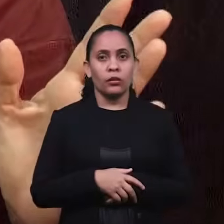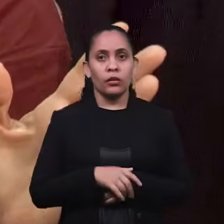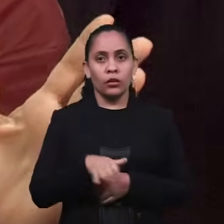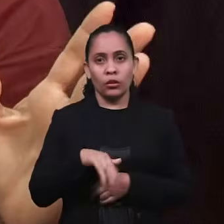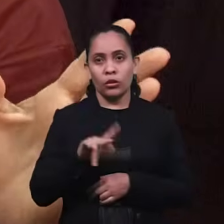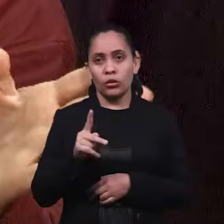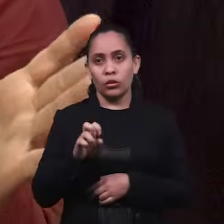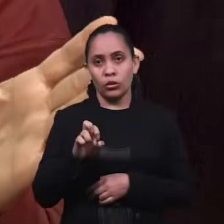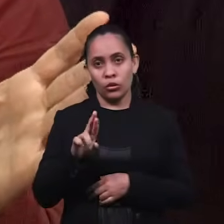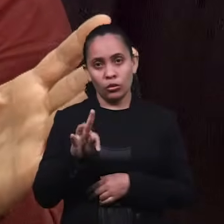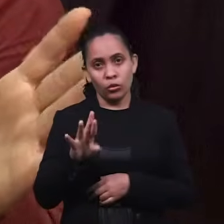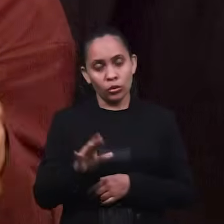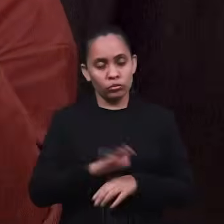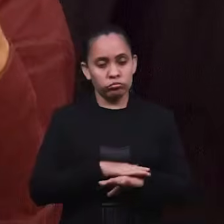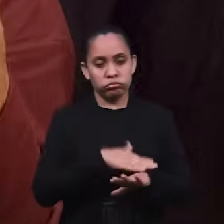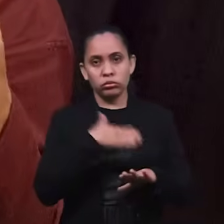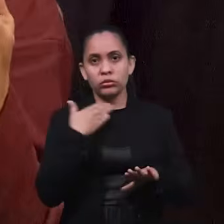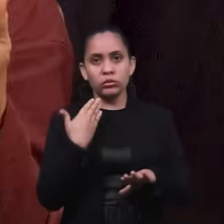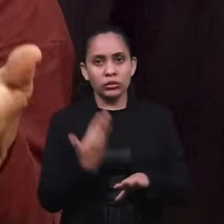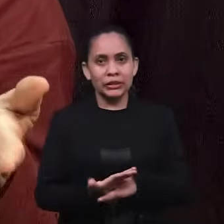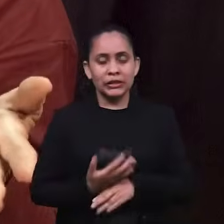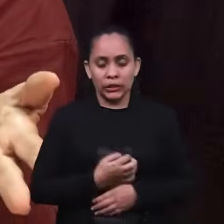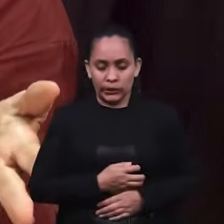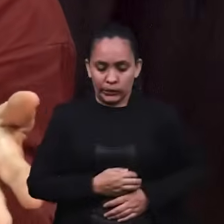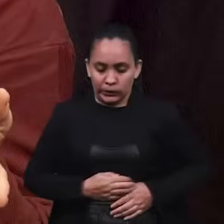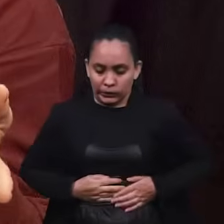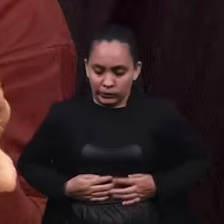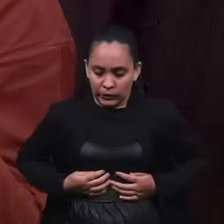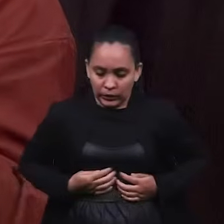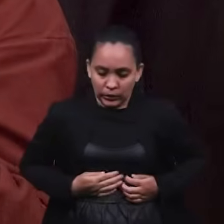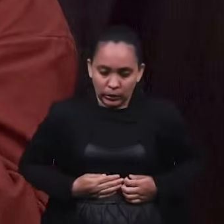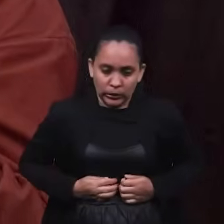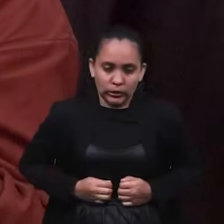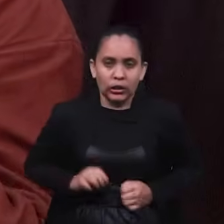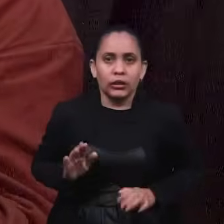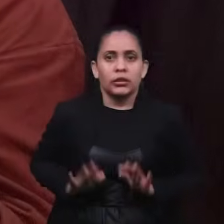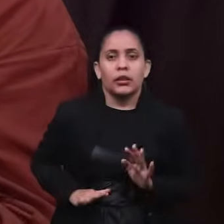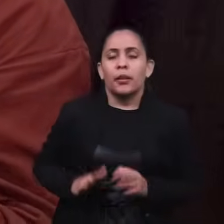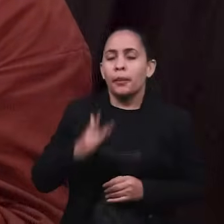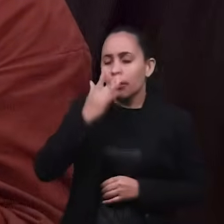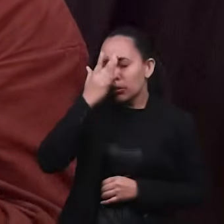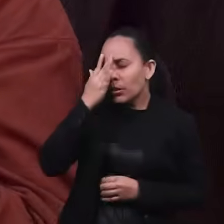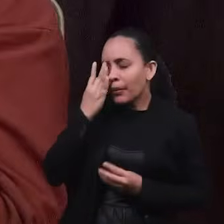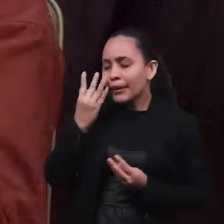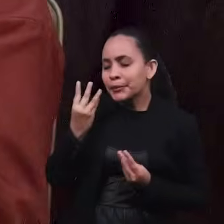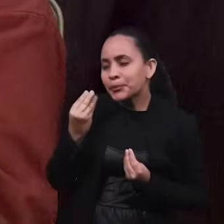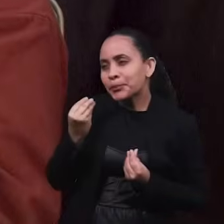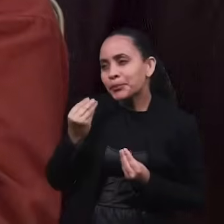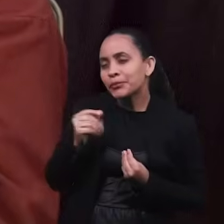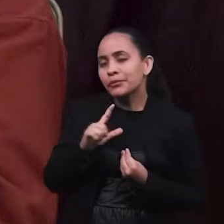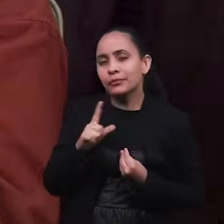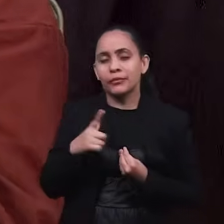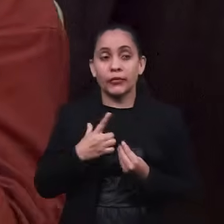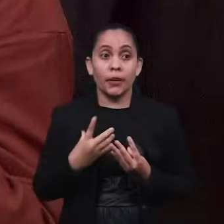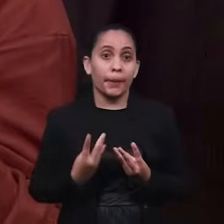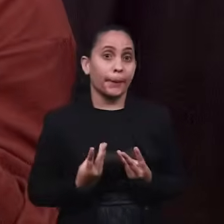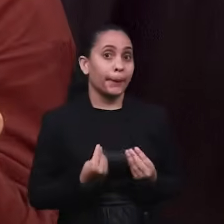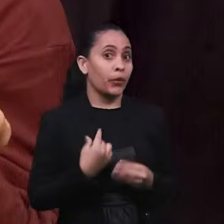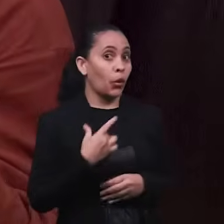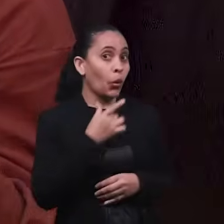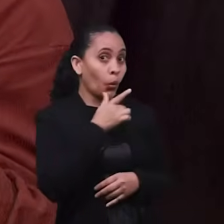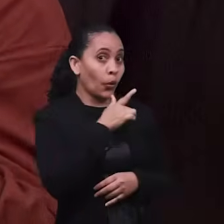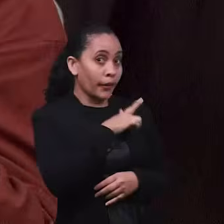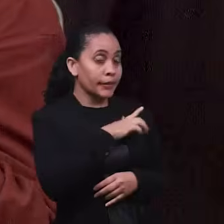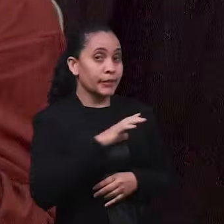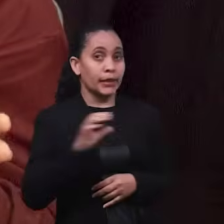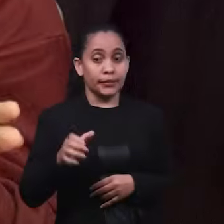feito de kefir durante o dia. Vai dar desconforto gastrointestinal. Sim. Tem pessoas mais sensíveis, pessoas menos sensíveis. Tem pessoas que